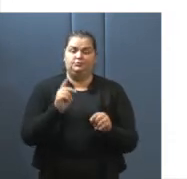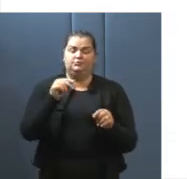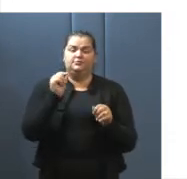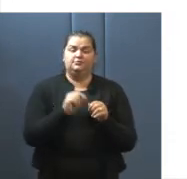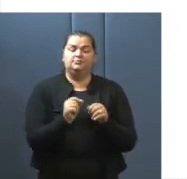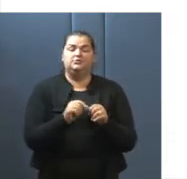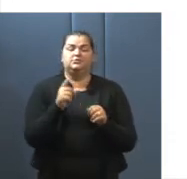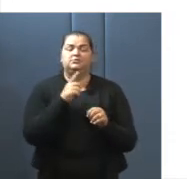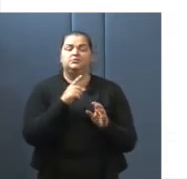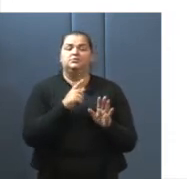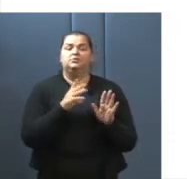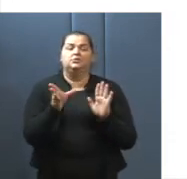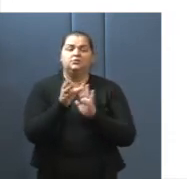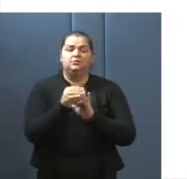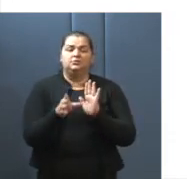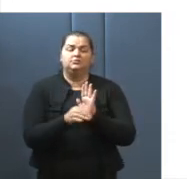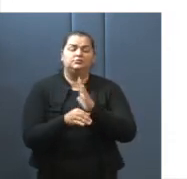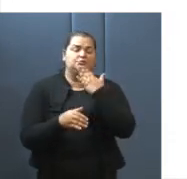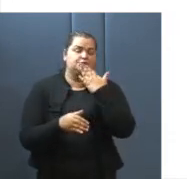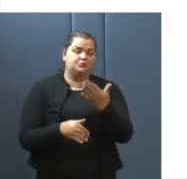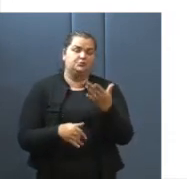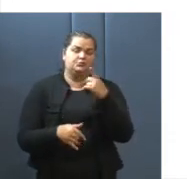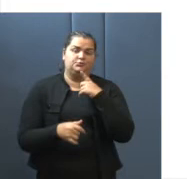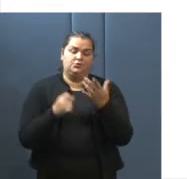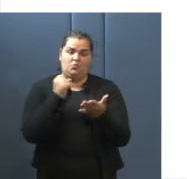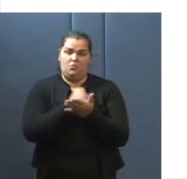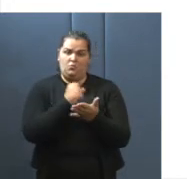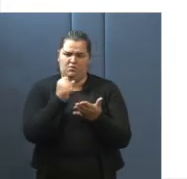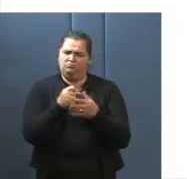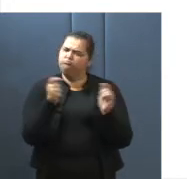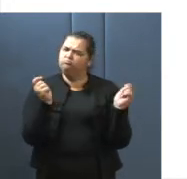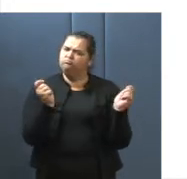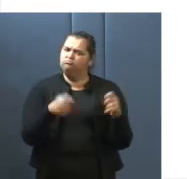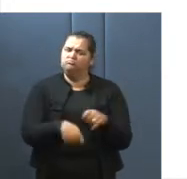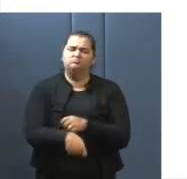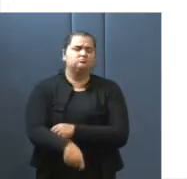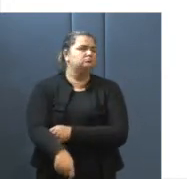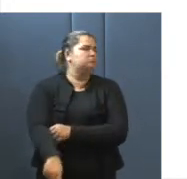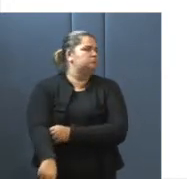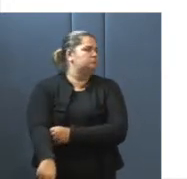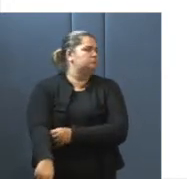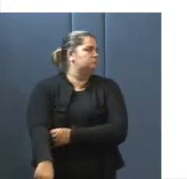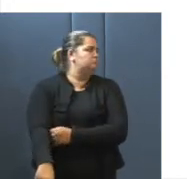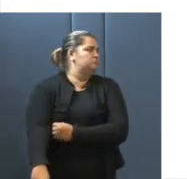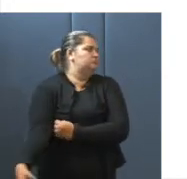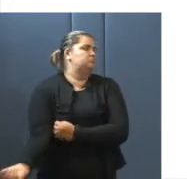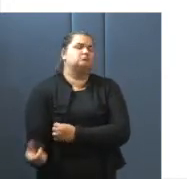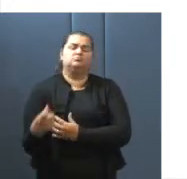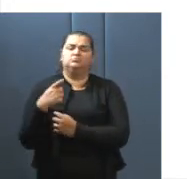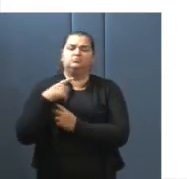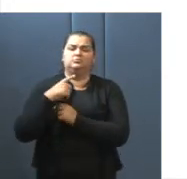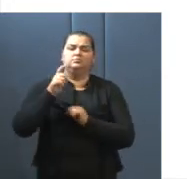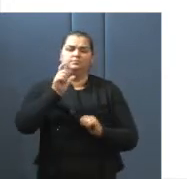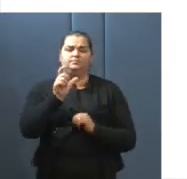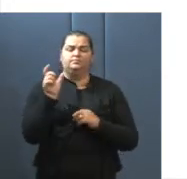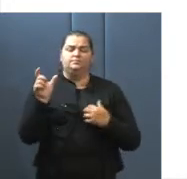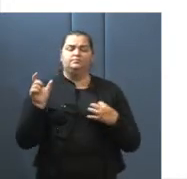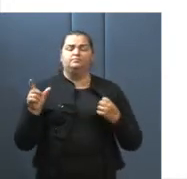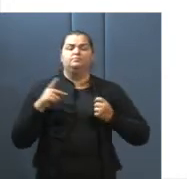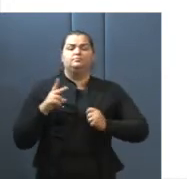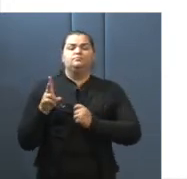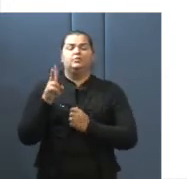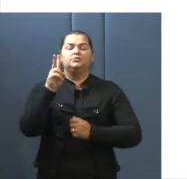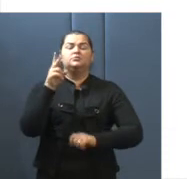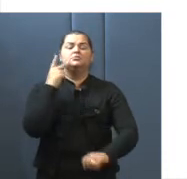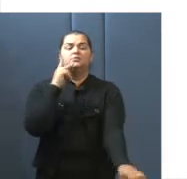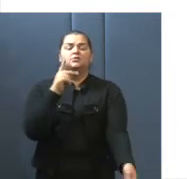faz, pega-se, em determinada data, todos os contratos disponíveis, ou todos os contratos enquadráveis, consolida os valores desses contratos,